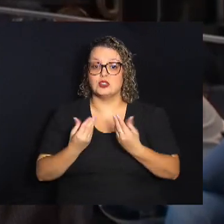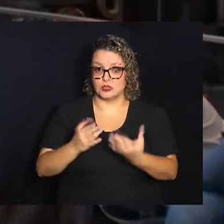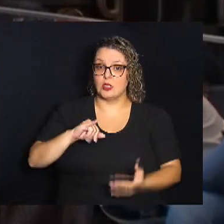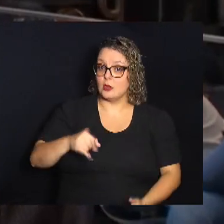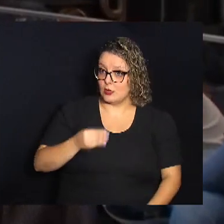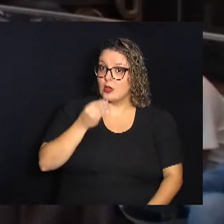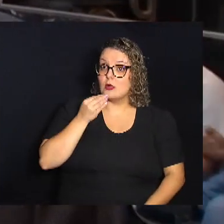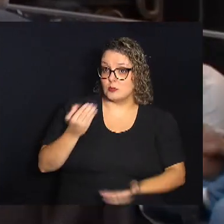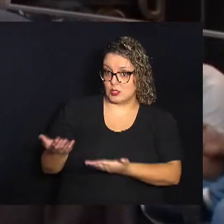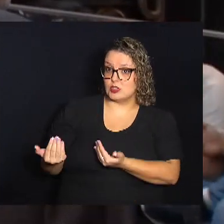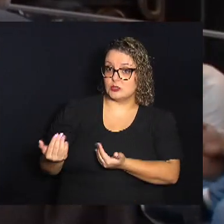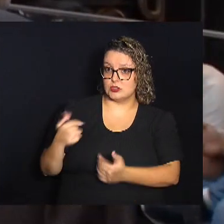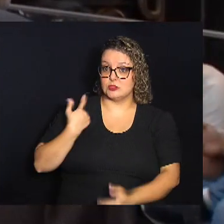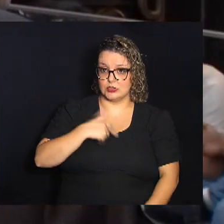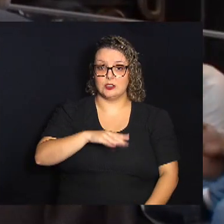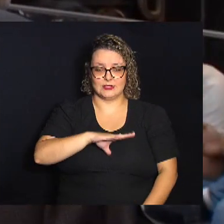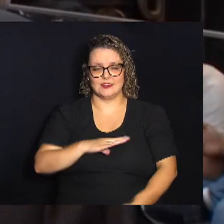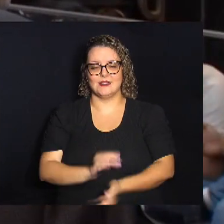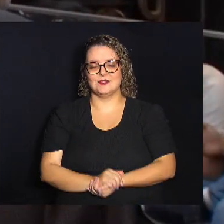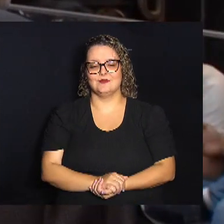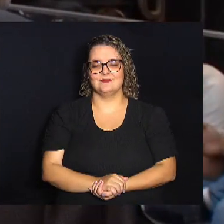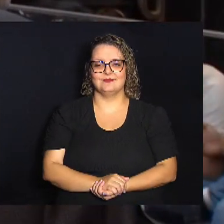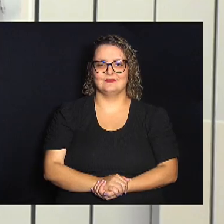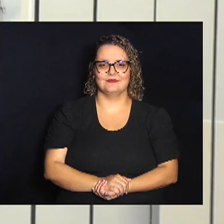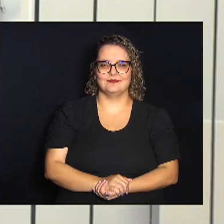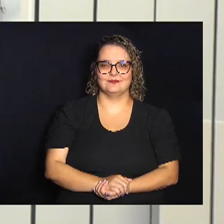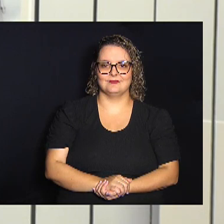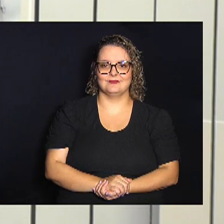para esses jovens da nossa cidade.